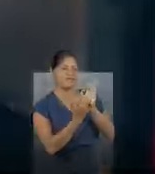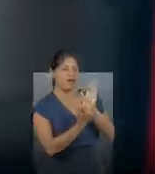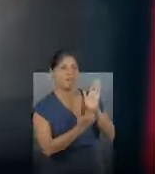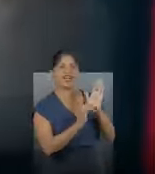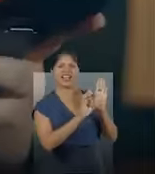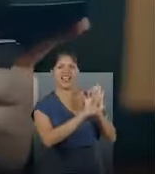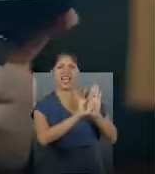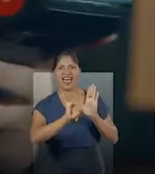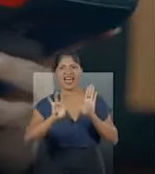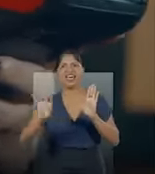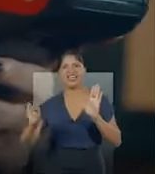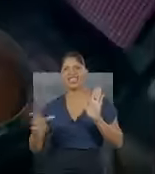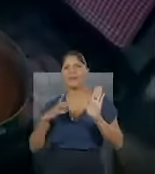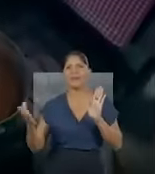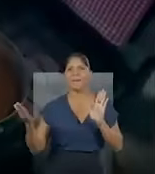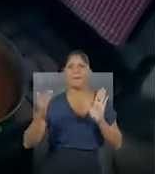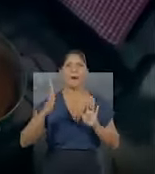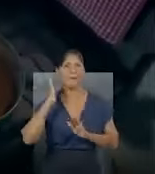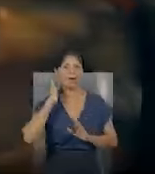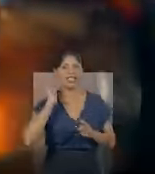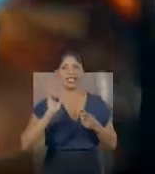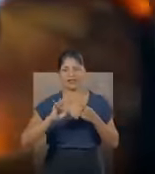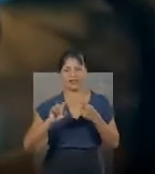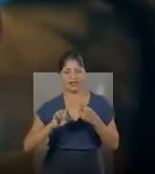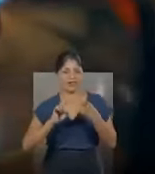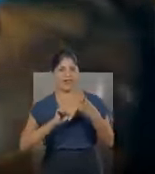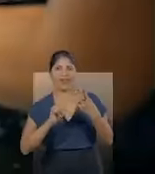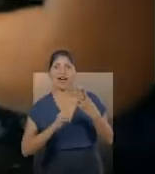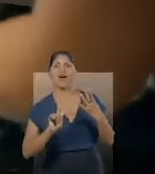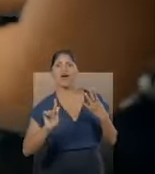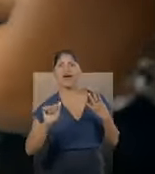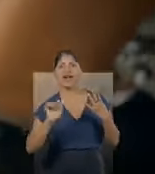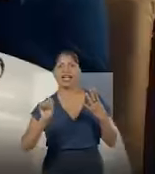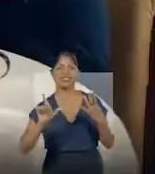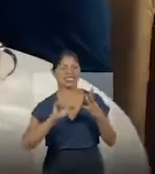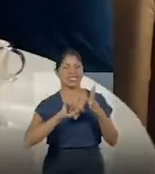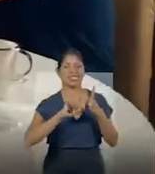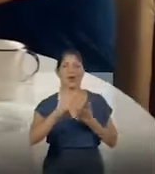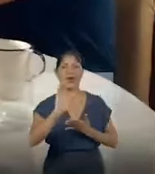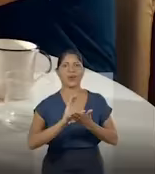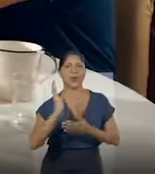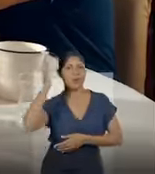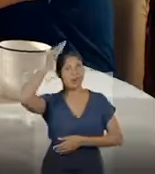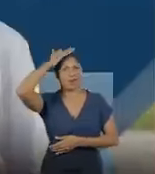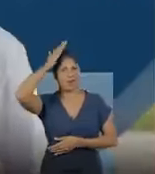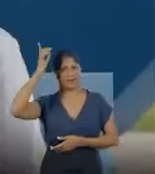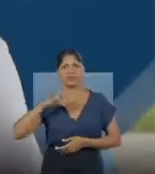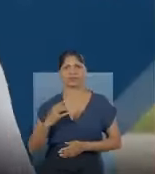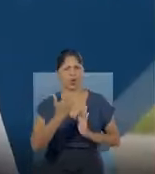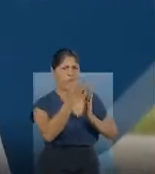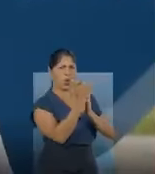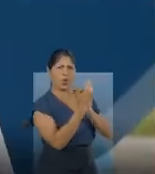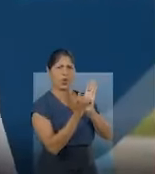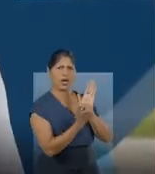o Incentiva Mais Pará, o Bora Belém, o Vale Gás, o Água Pará e o Renda Pará. O programa Renda